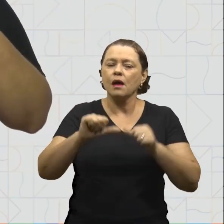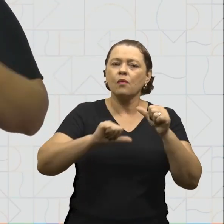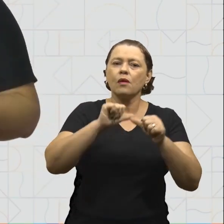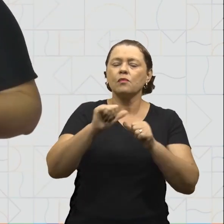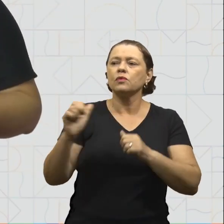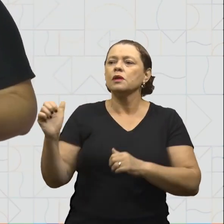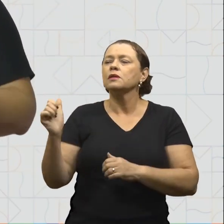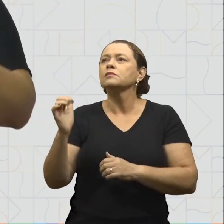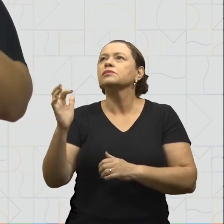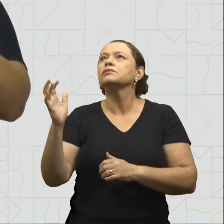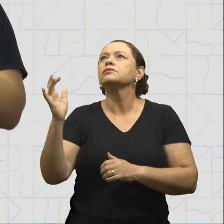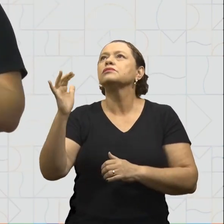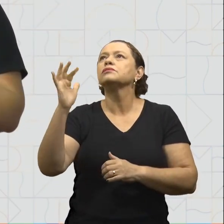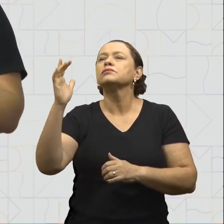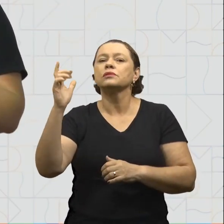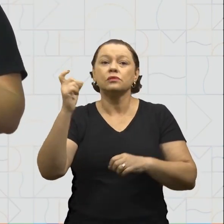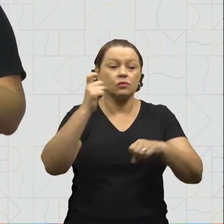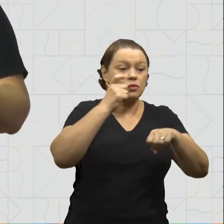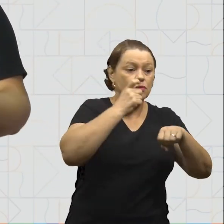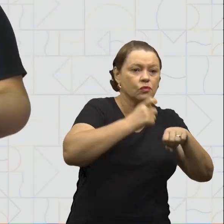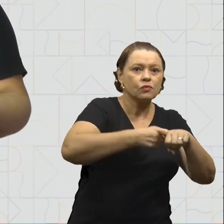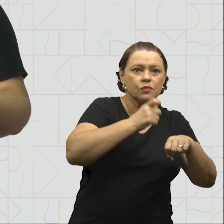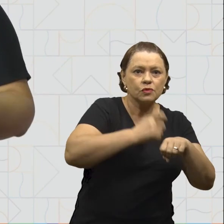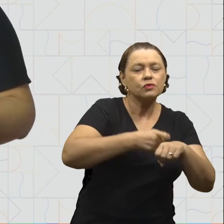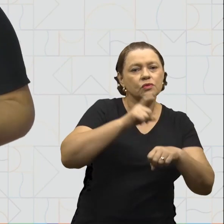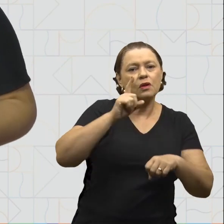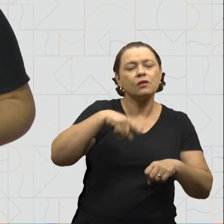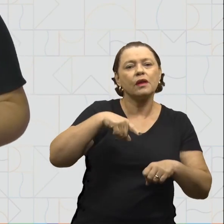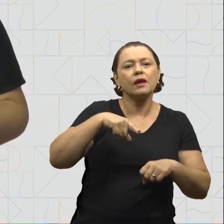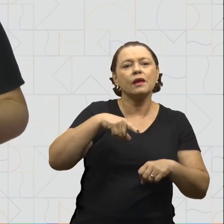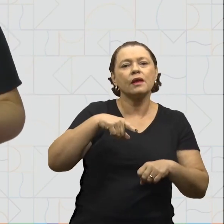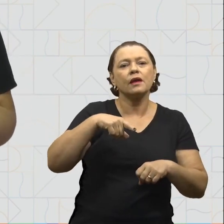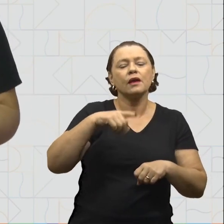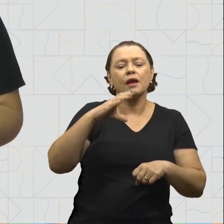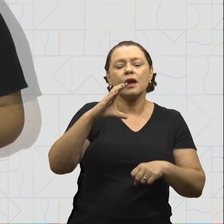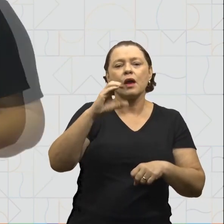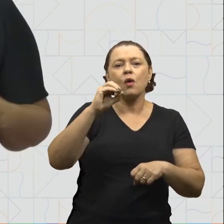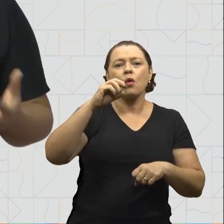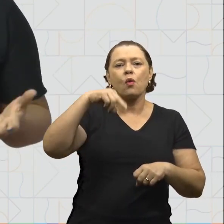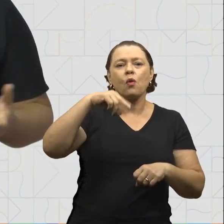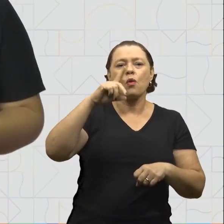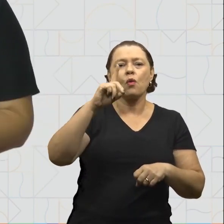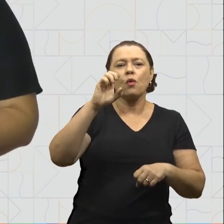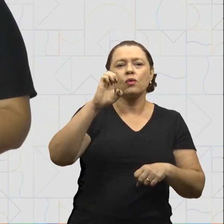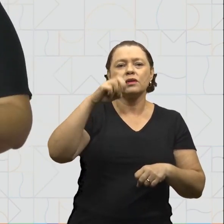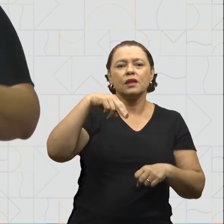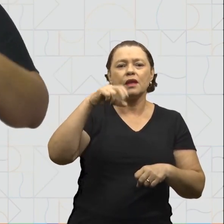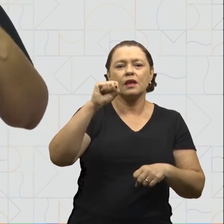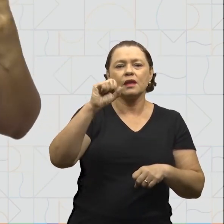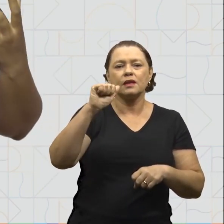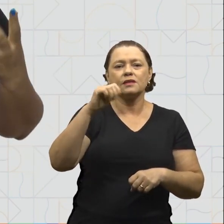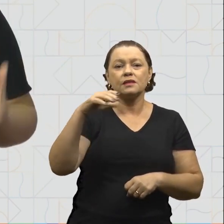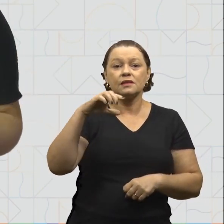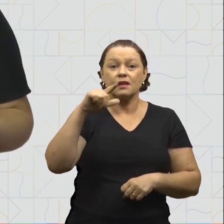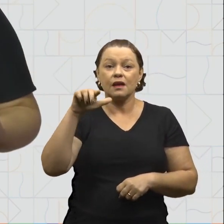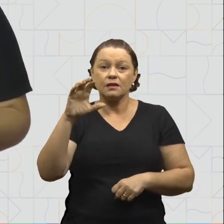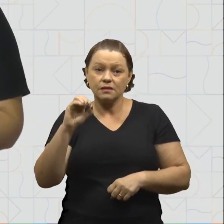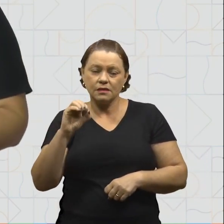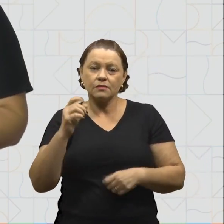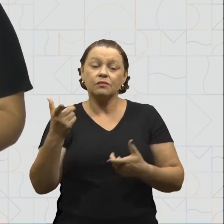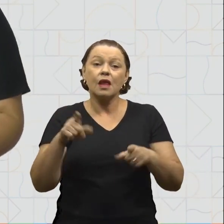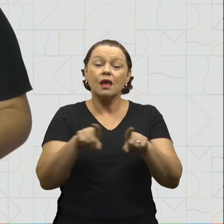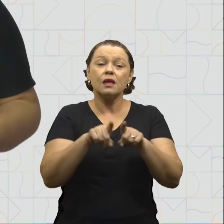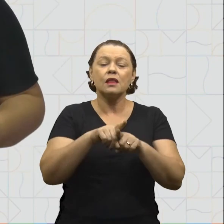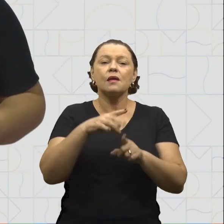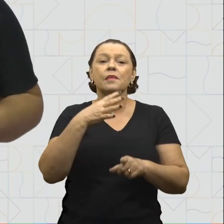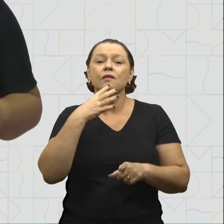para o estado sólido, passa pelo processo de condensação. E conhecemos também sobre o ciclo da